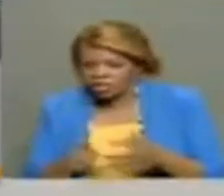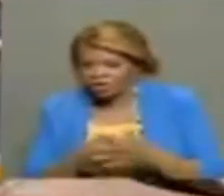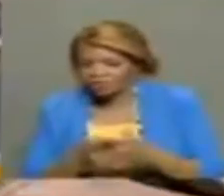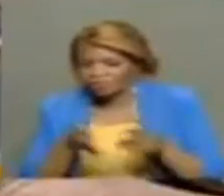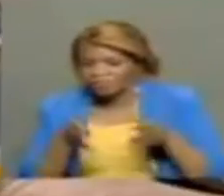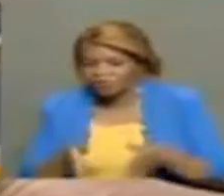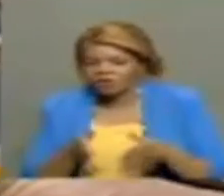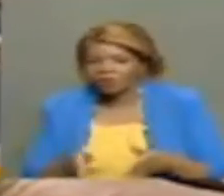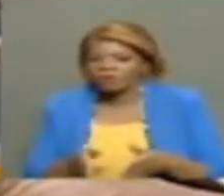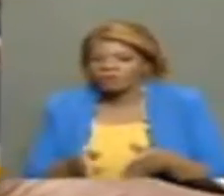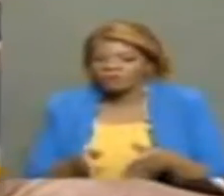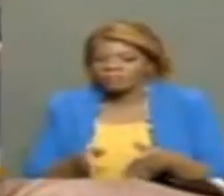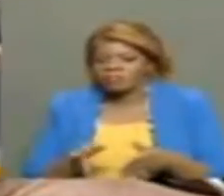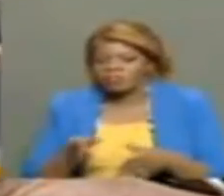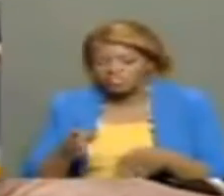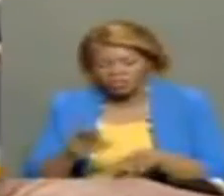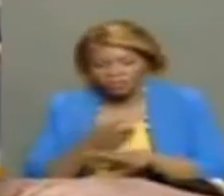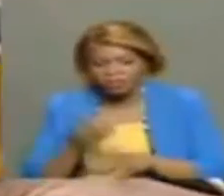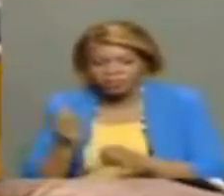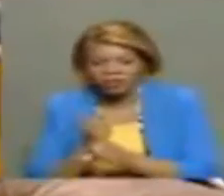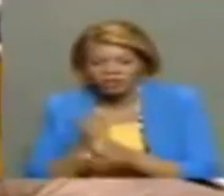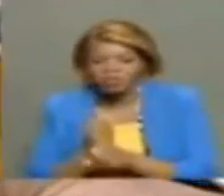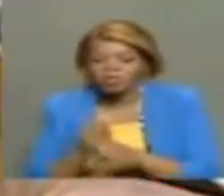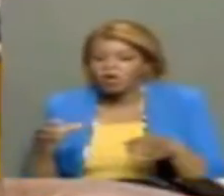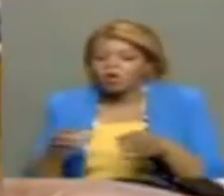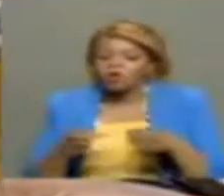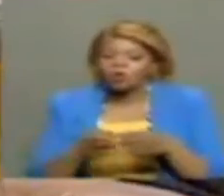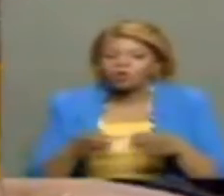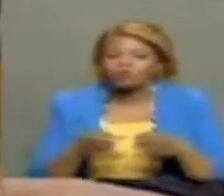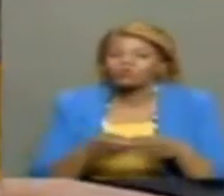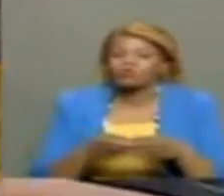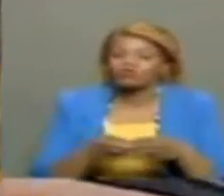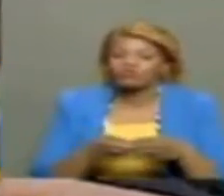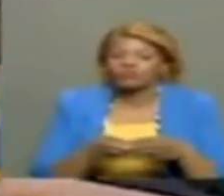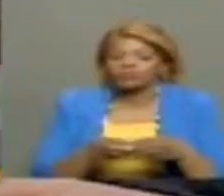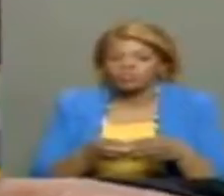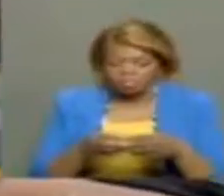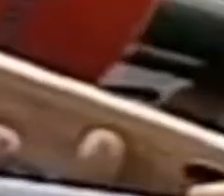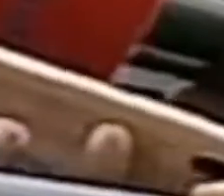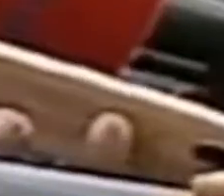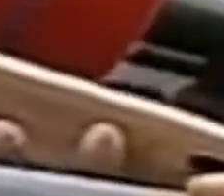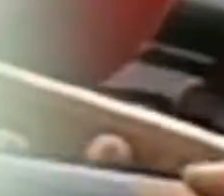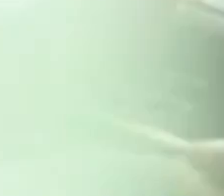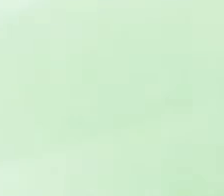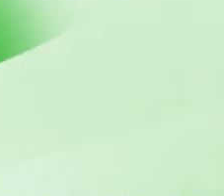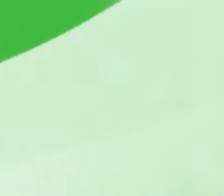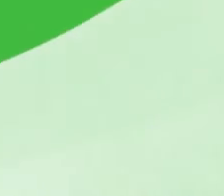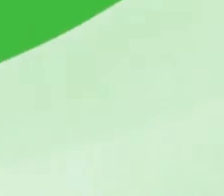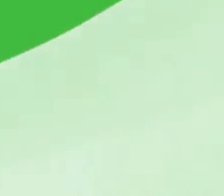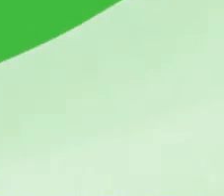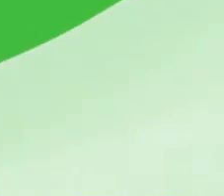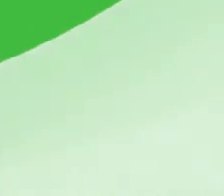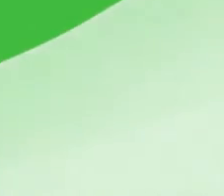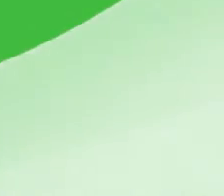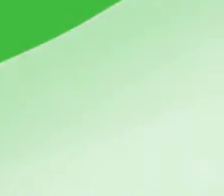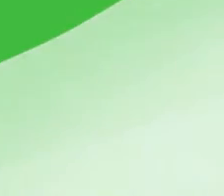saída, e vamos trabalhar com centros de alto rendimento a partir de sábado cá em Luanda. Mas vamos vacinar